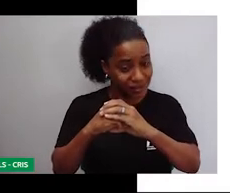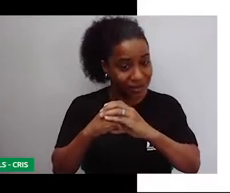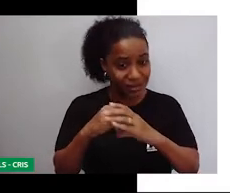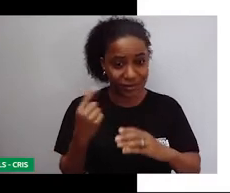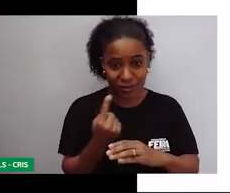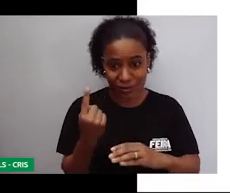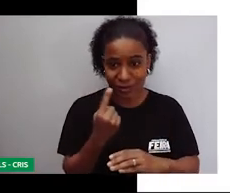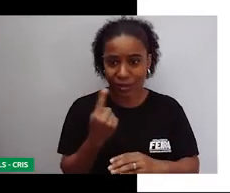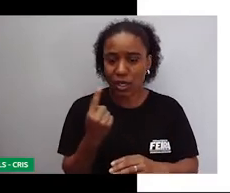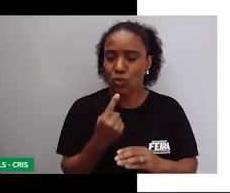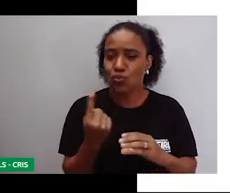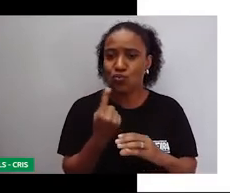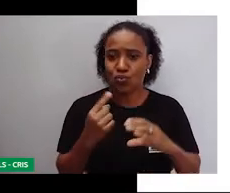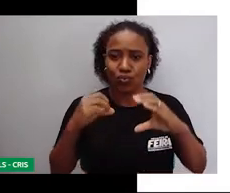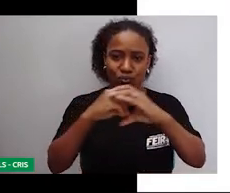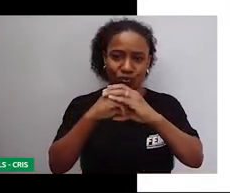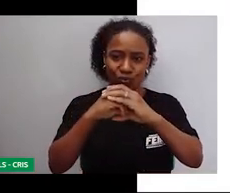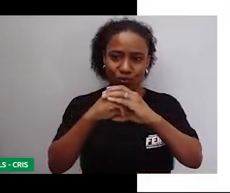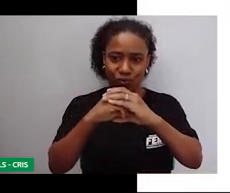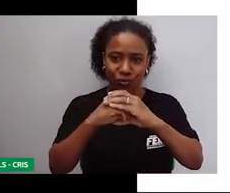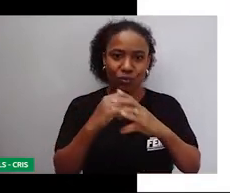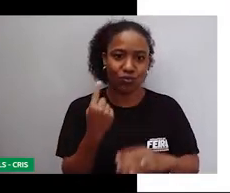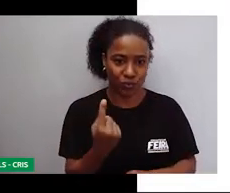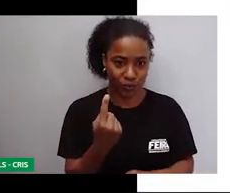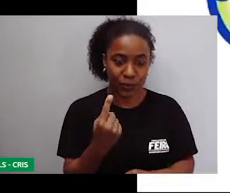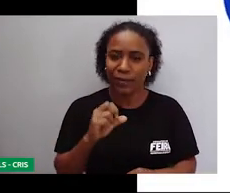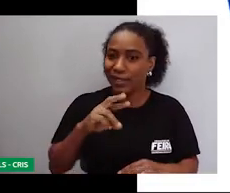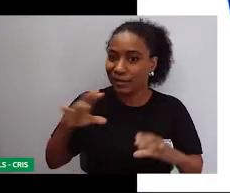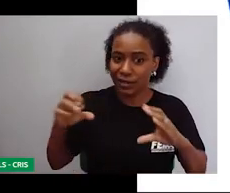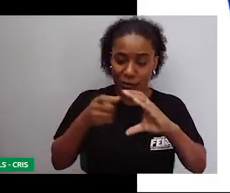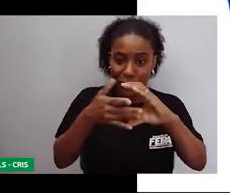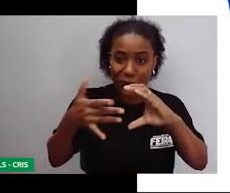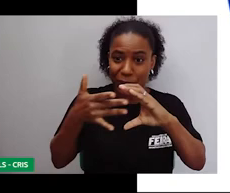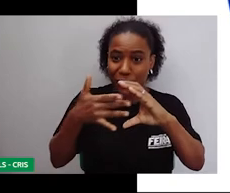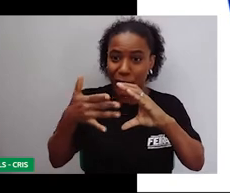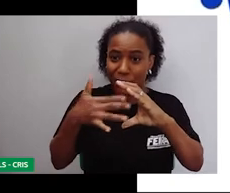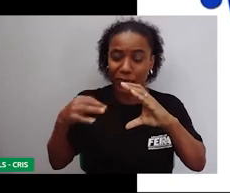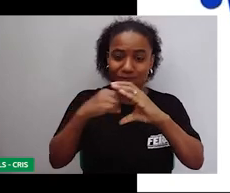de unicelular. Mas se são formados por mais de uma